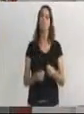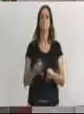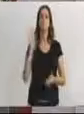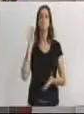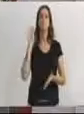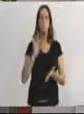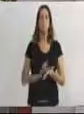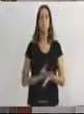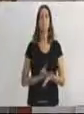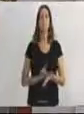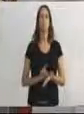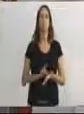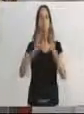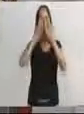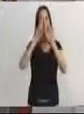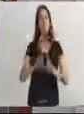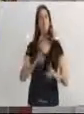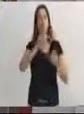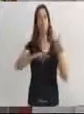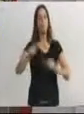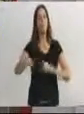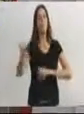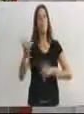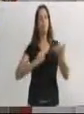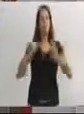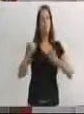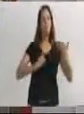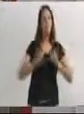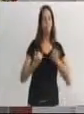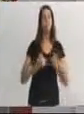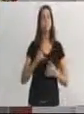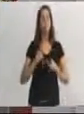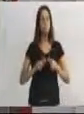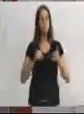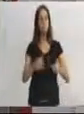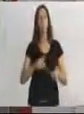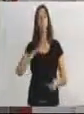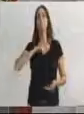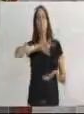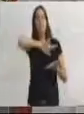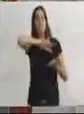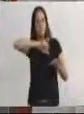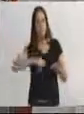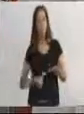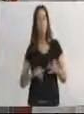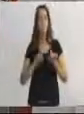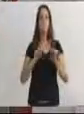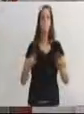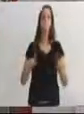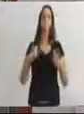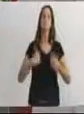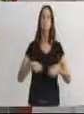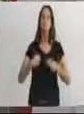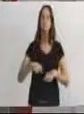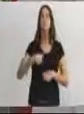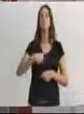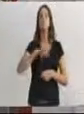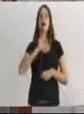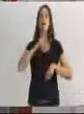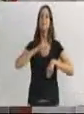já cidade e atenderá todos os pólos as ações são muitas e certamente teremos muitas muitas condições de trazer informações ainda